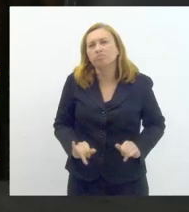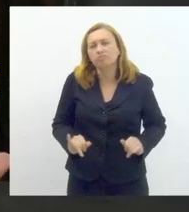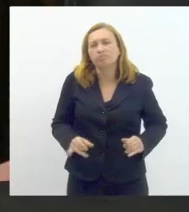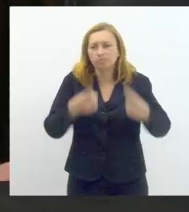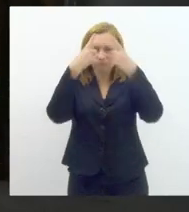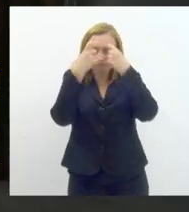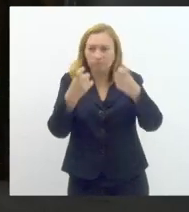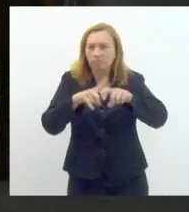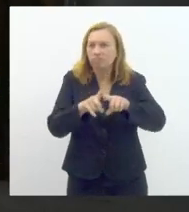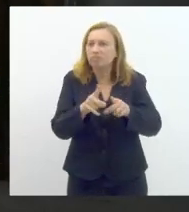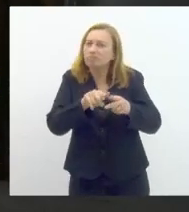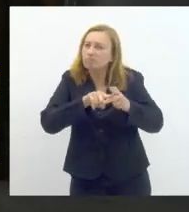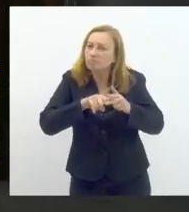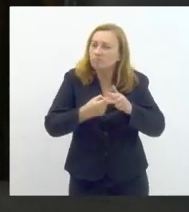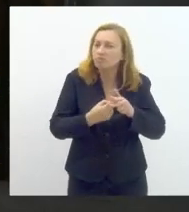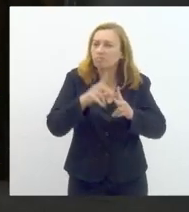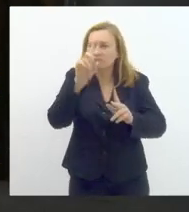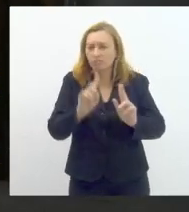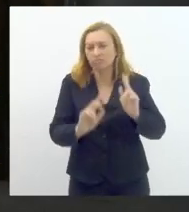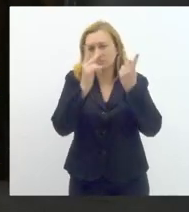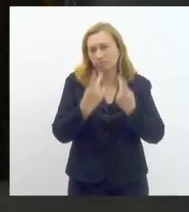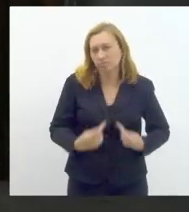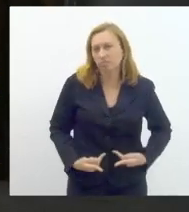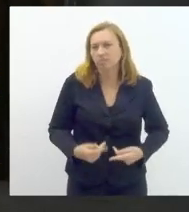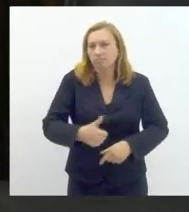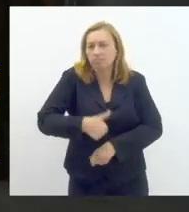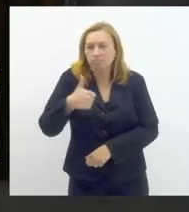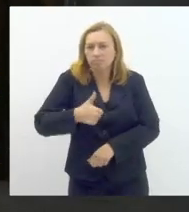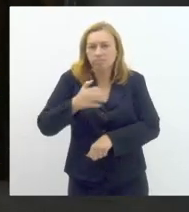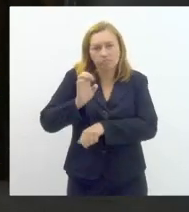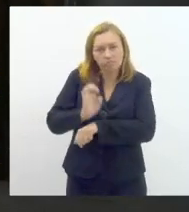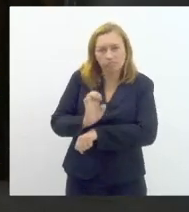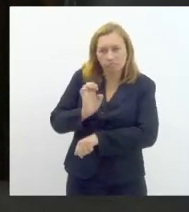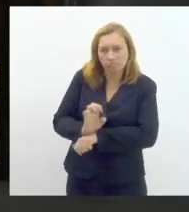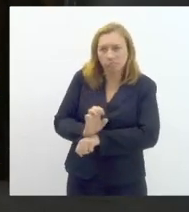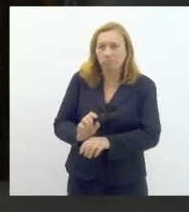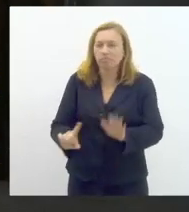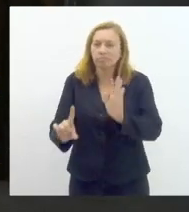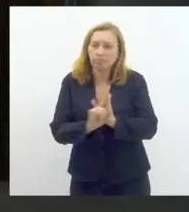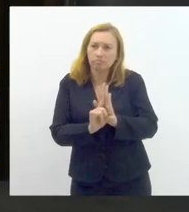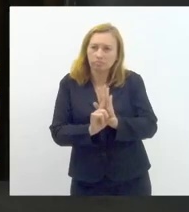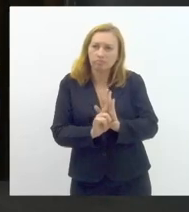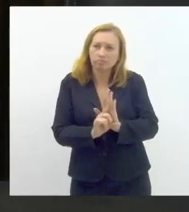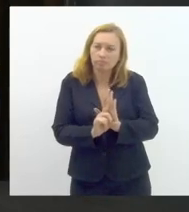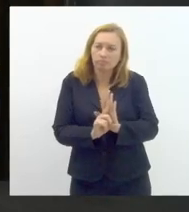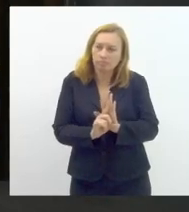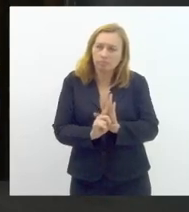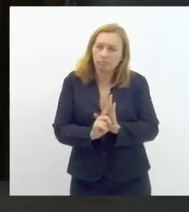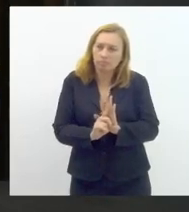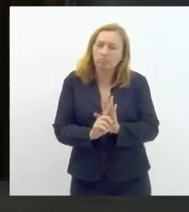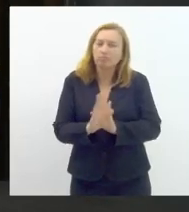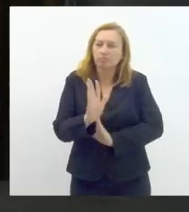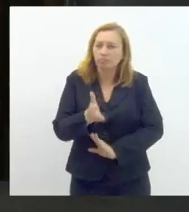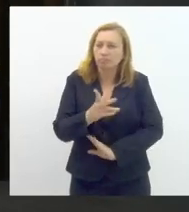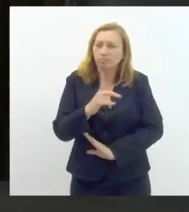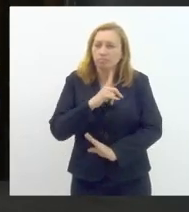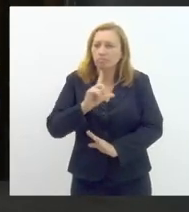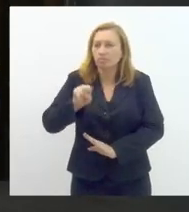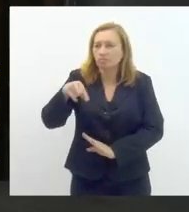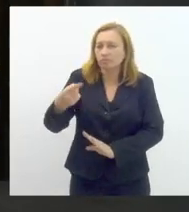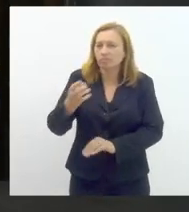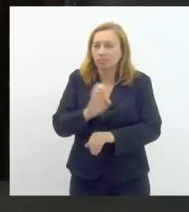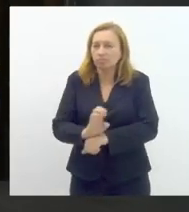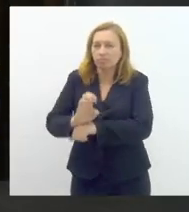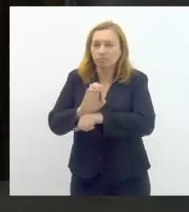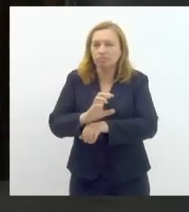é uma reparação, uma questão de direitos humanos. Foi o primeiro Estado a fazer uma lei determinativa e já temos alguns outros Estados